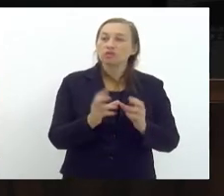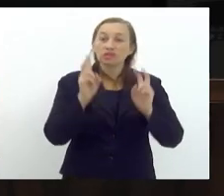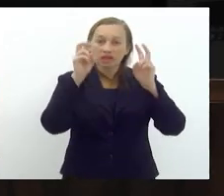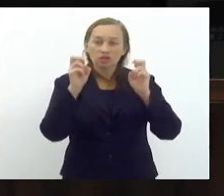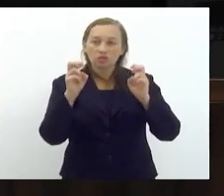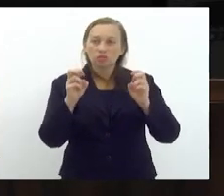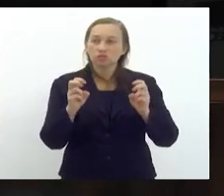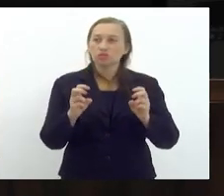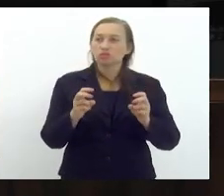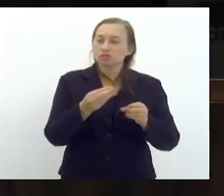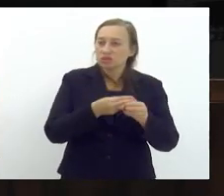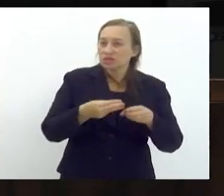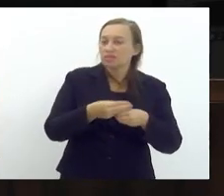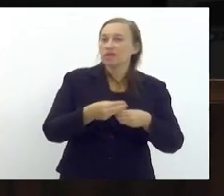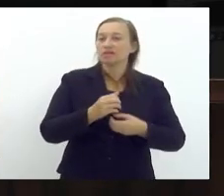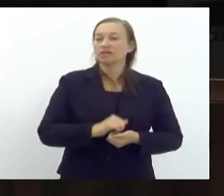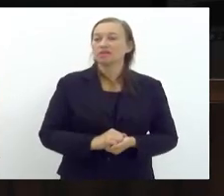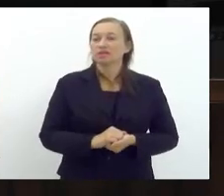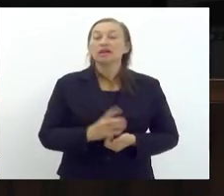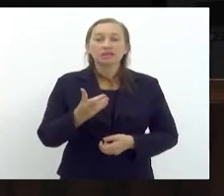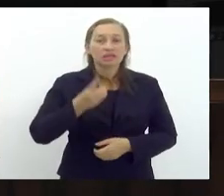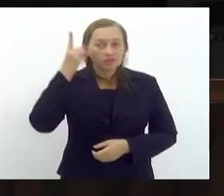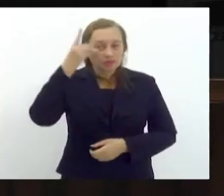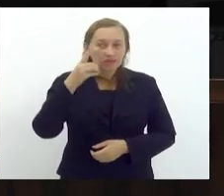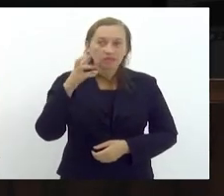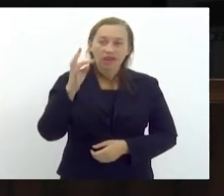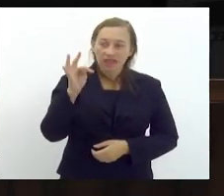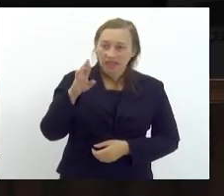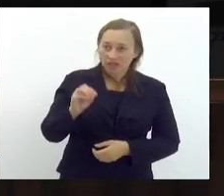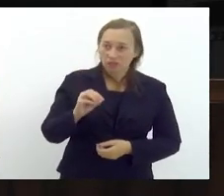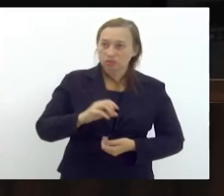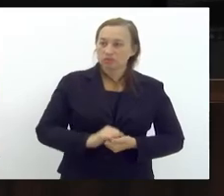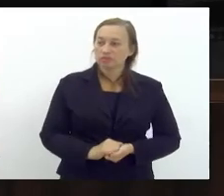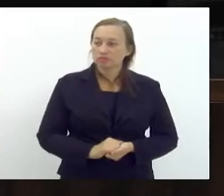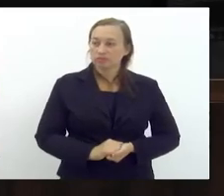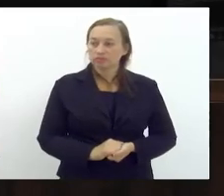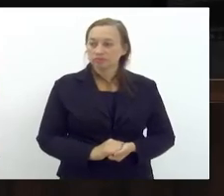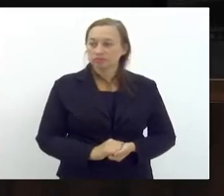assuntos municipais Deputado Renato Machado